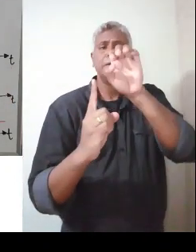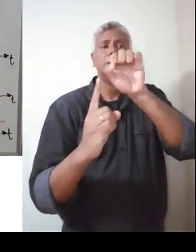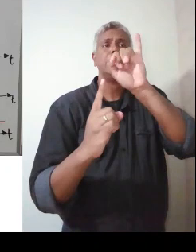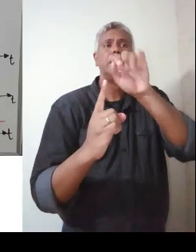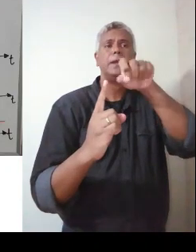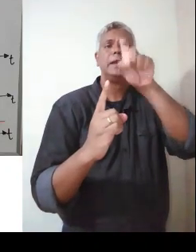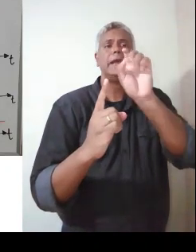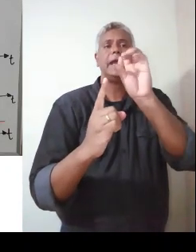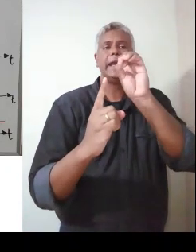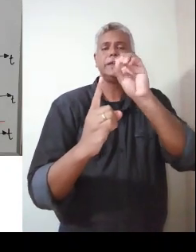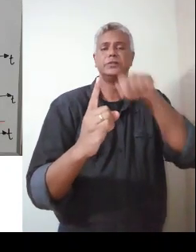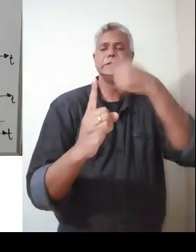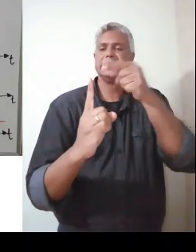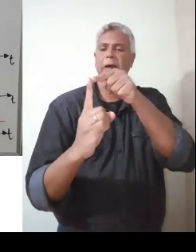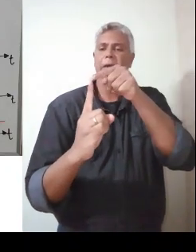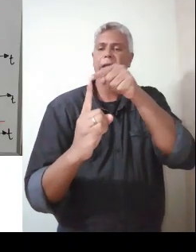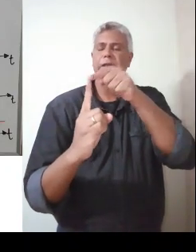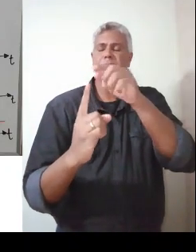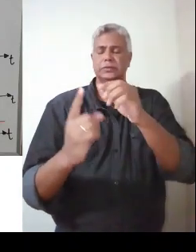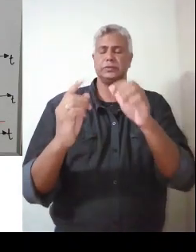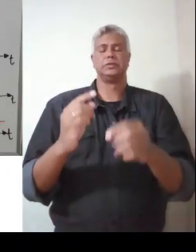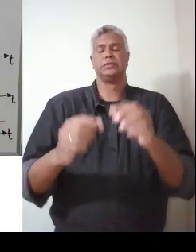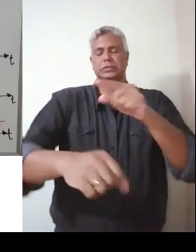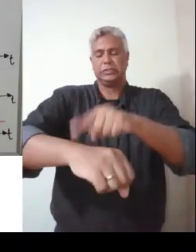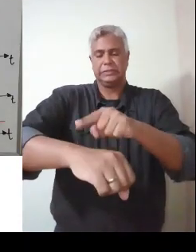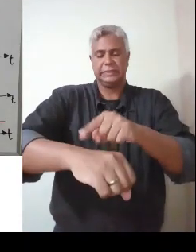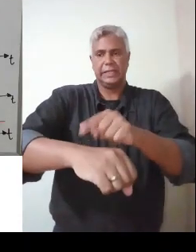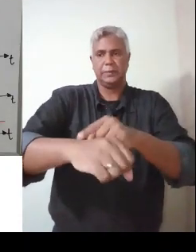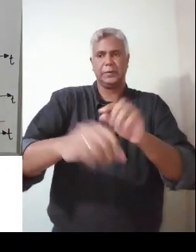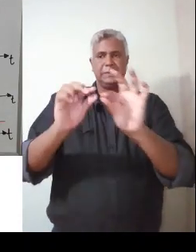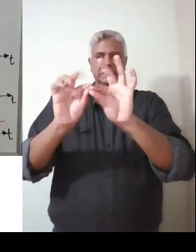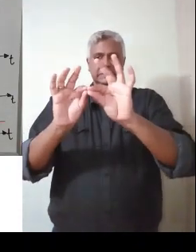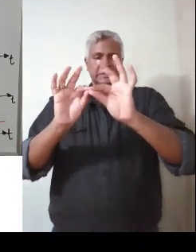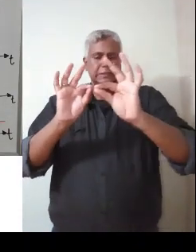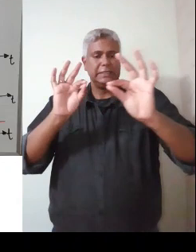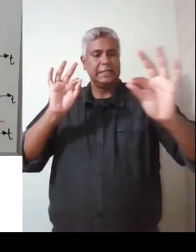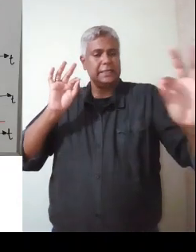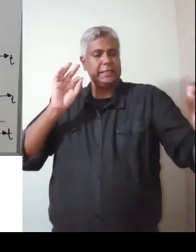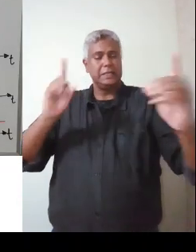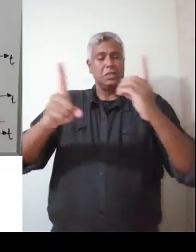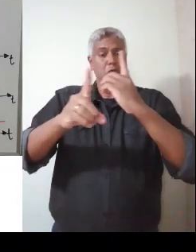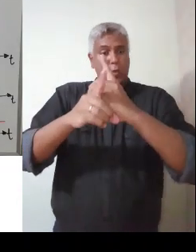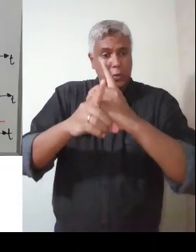igual a 0 é no encontro com o eixo vertical. Portanto, nós